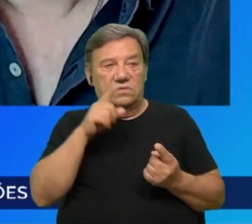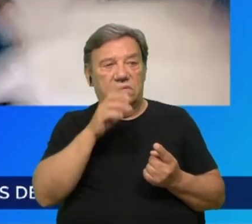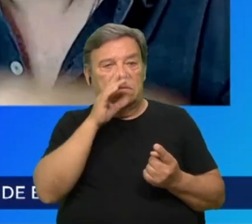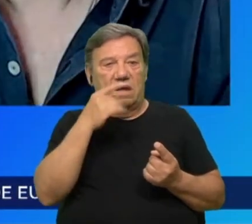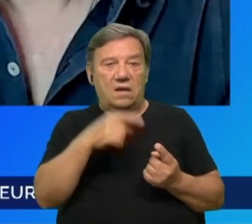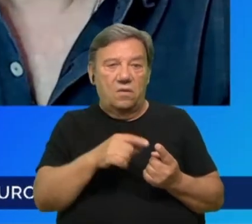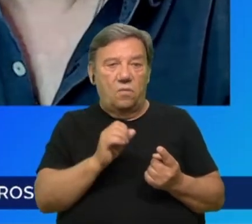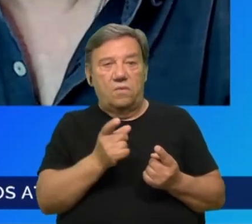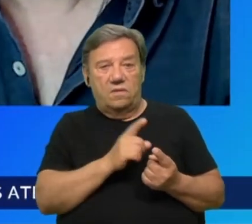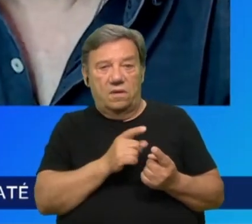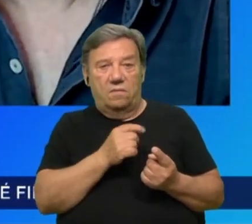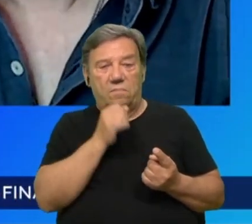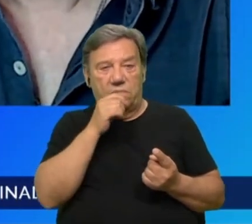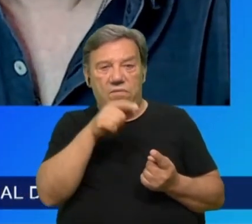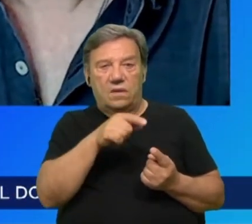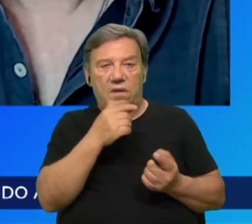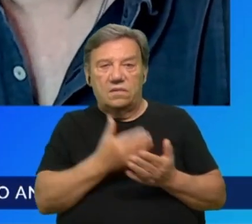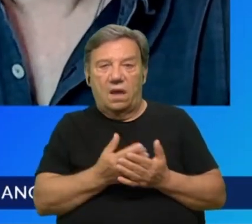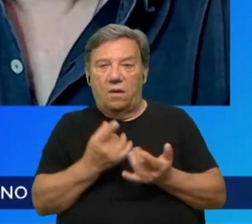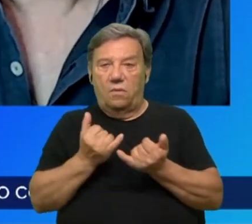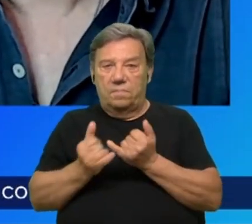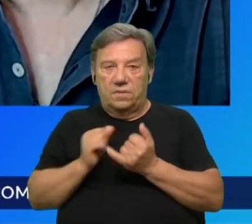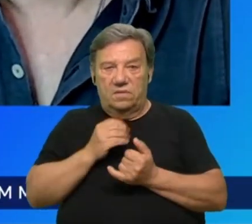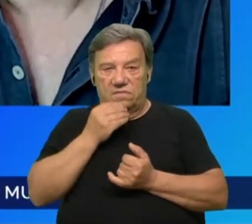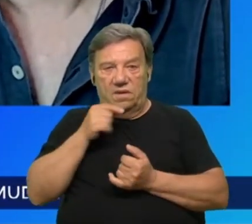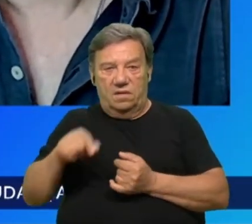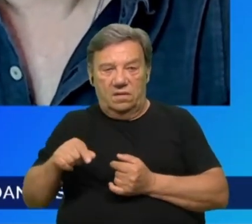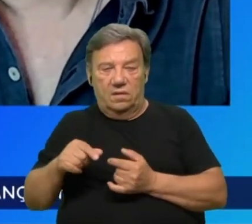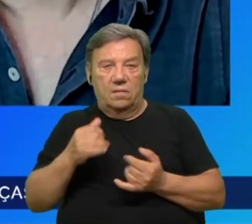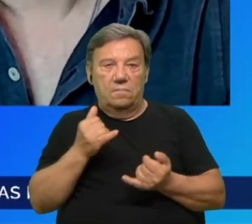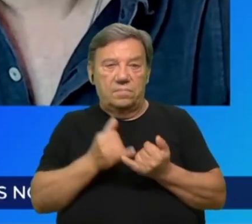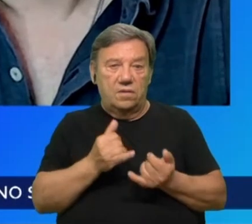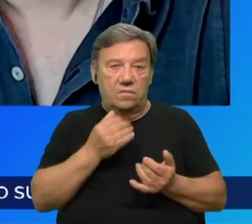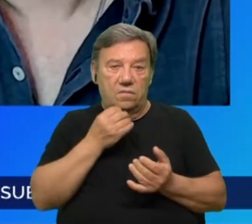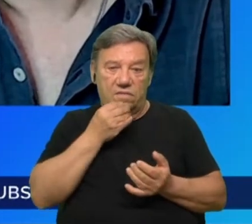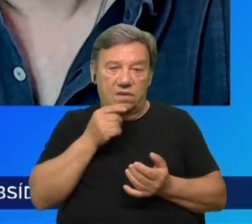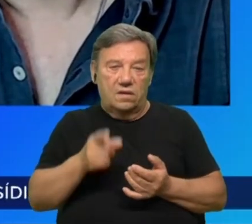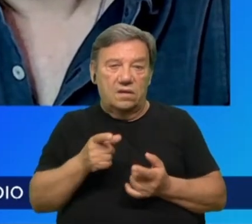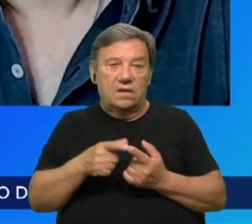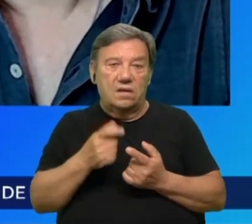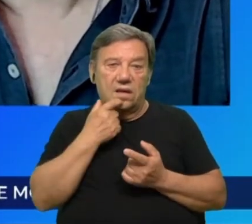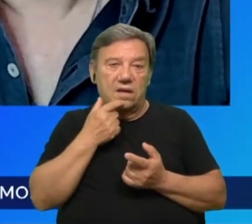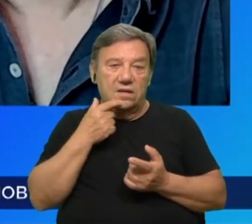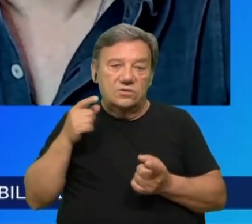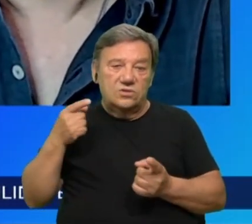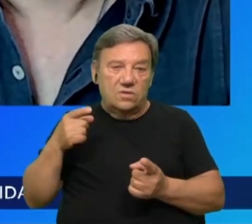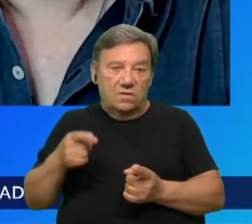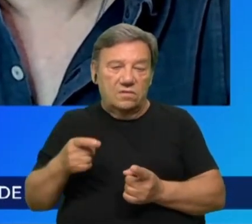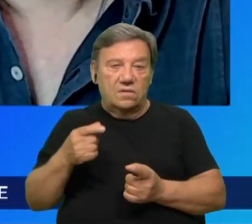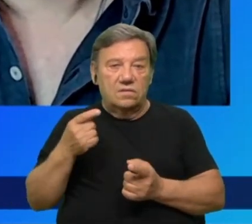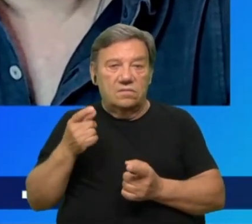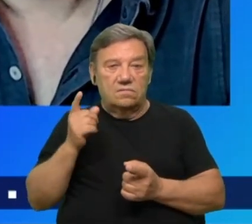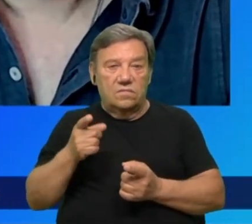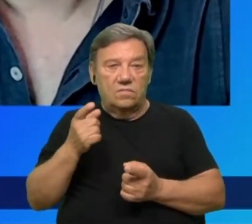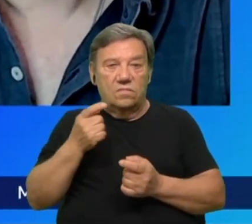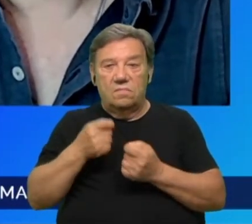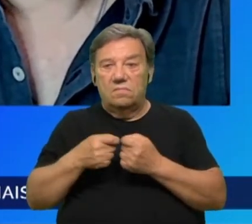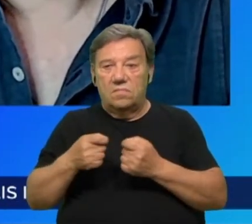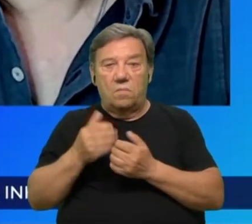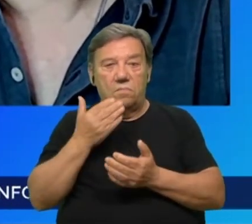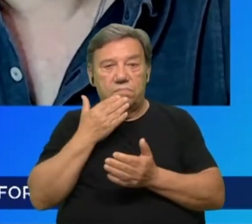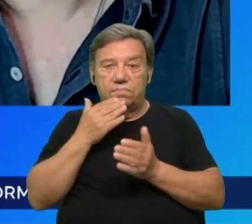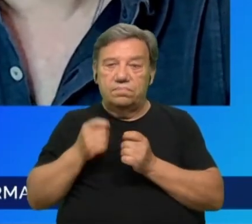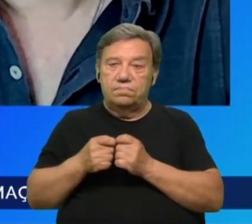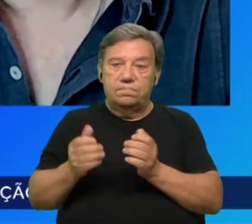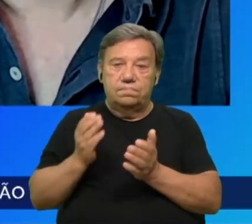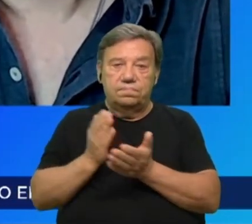se existem ou não, se apresentam algum perigo para a Terra. Perigo para a Terra são aqueles asteroides que terão que ter um diâmetro pelo